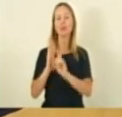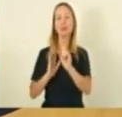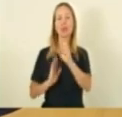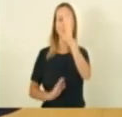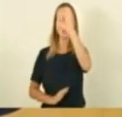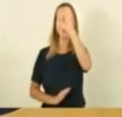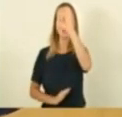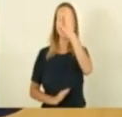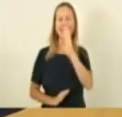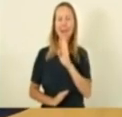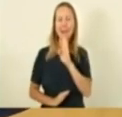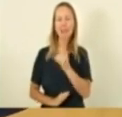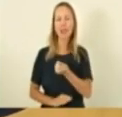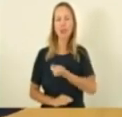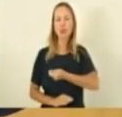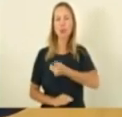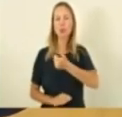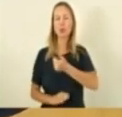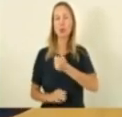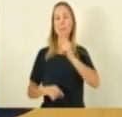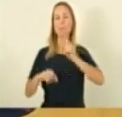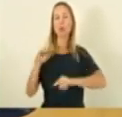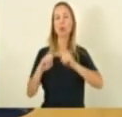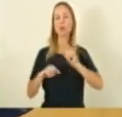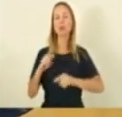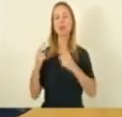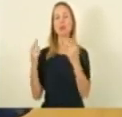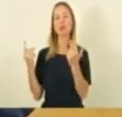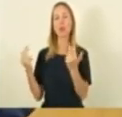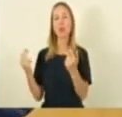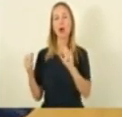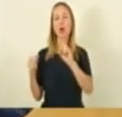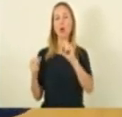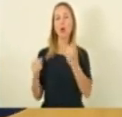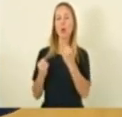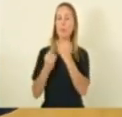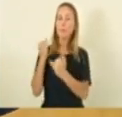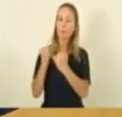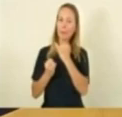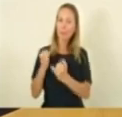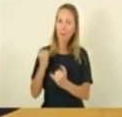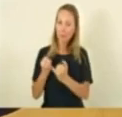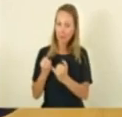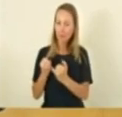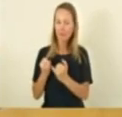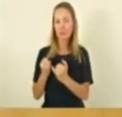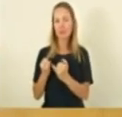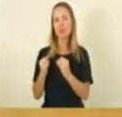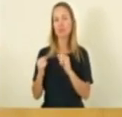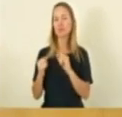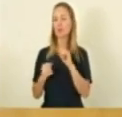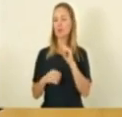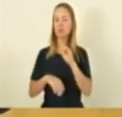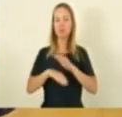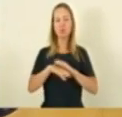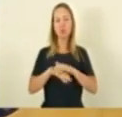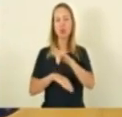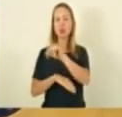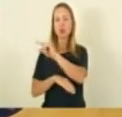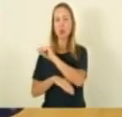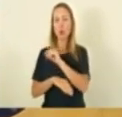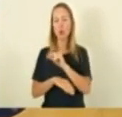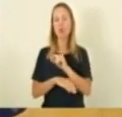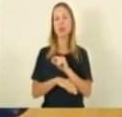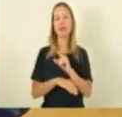forma gratuita, a um outro produto igual ou similar, de acordo com a sua escolha. Isso é